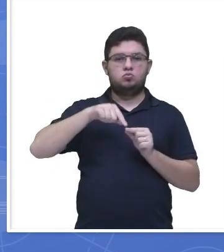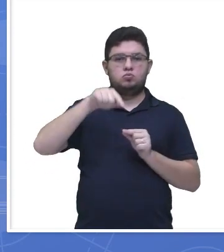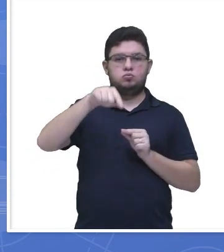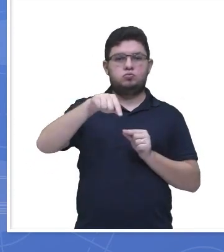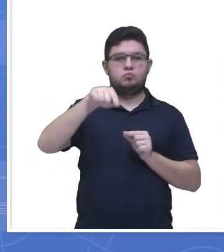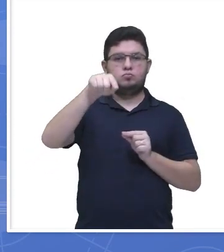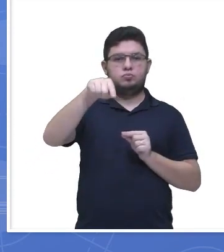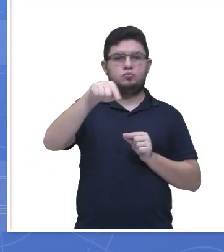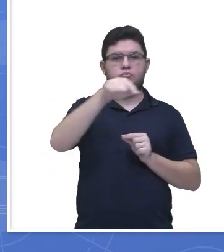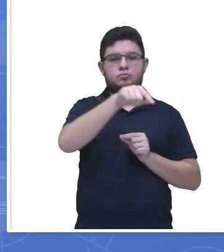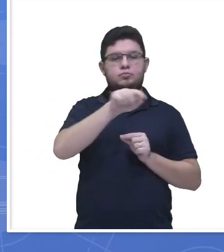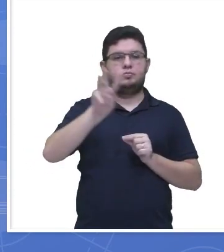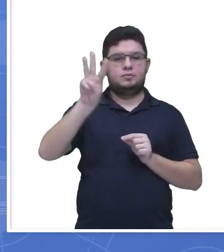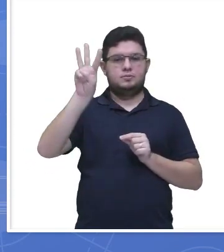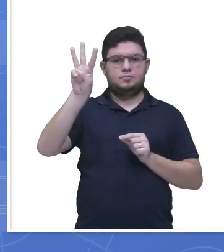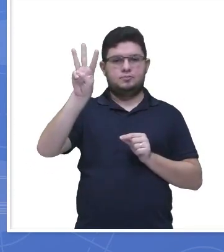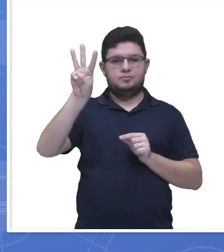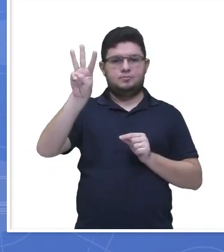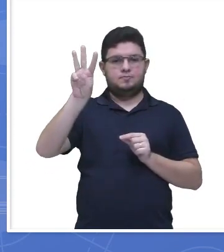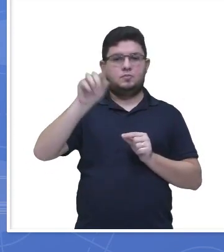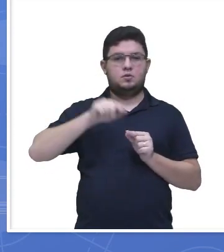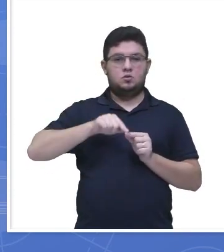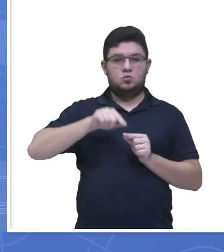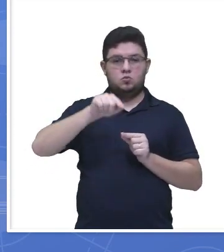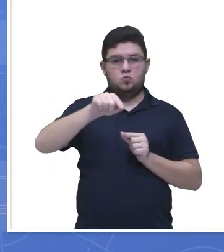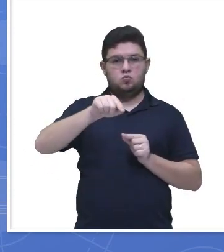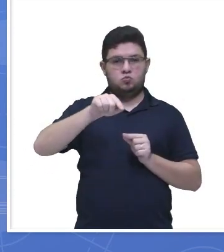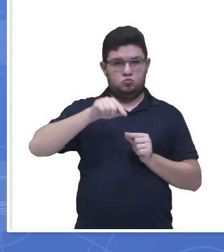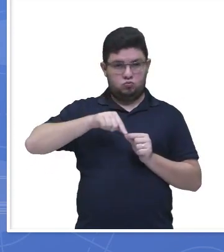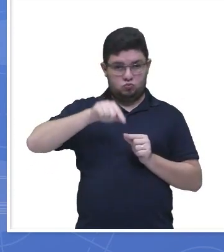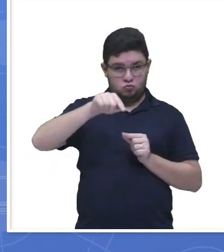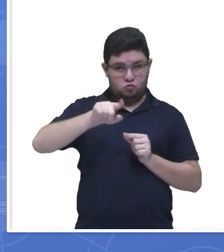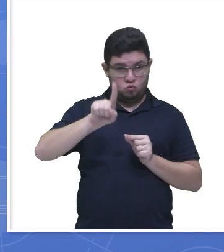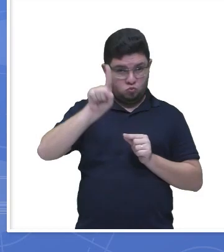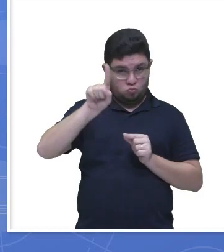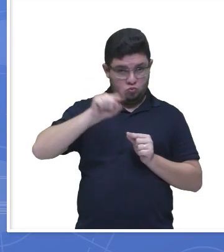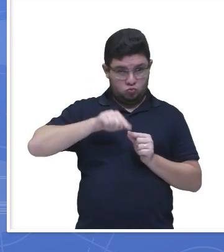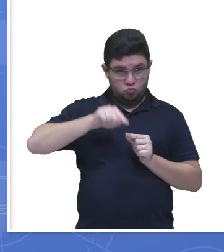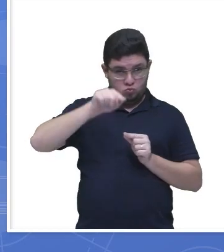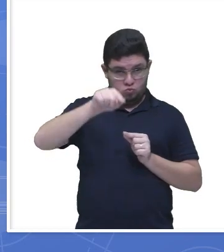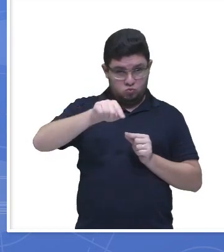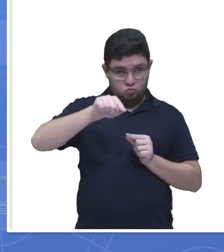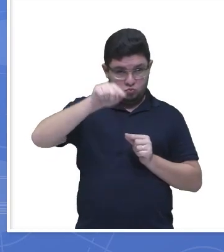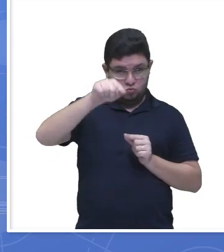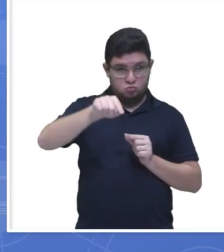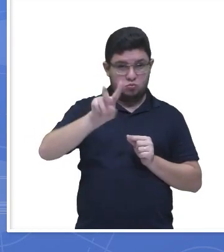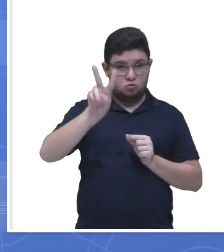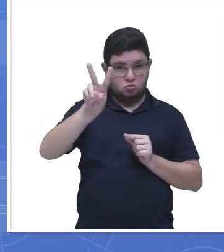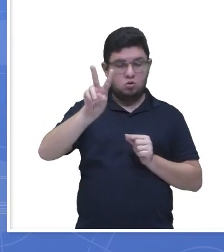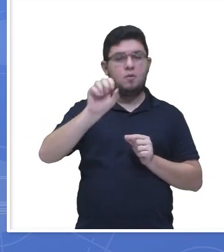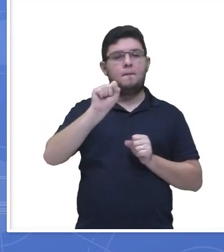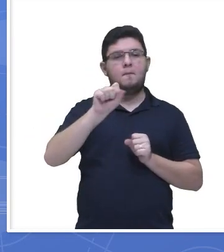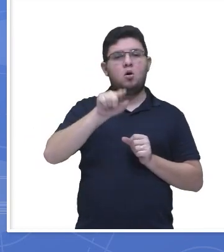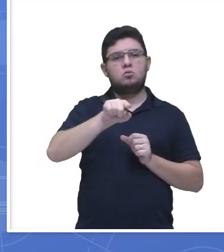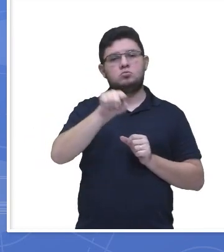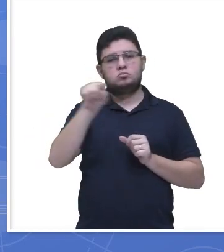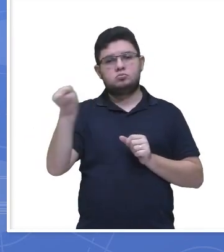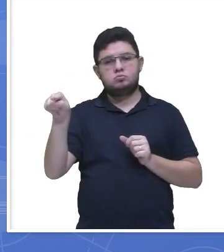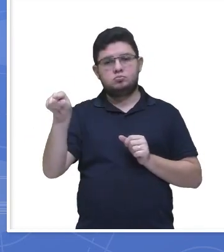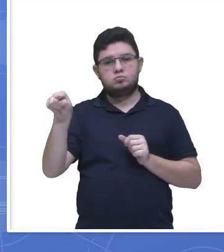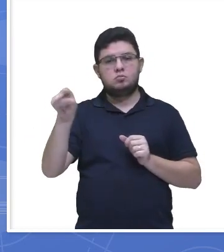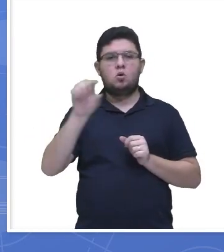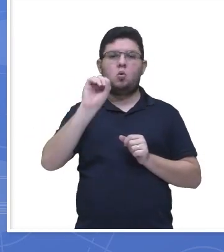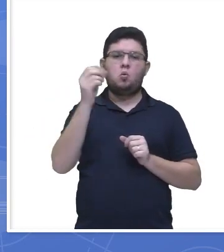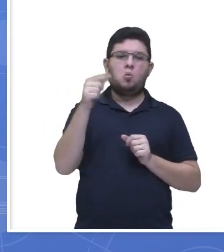vai, né, direcionar para a sua direita ou esquerda. O cavalo pode ir tanto se movimentar para frente ou atrás, mas tem que fazer um formato em